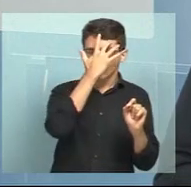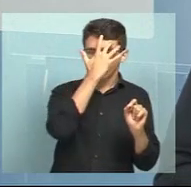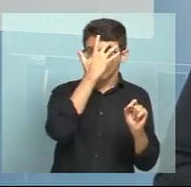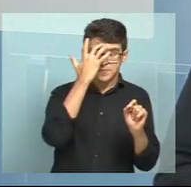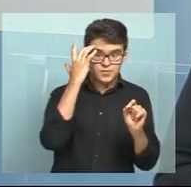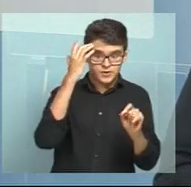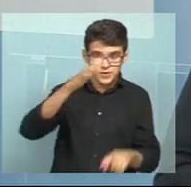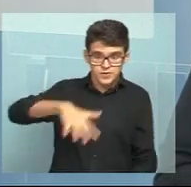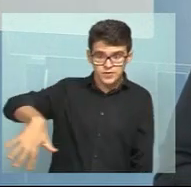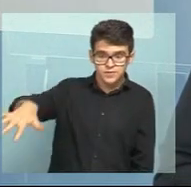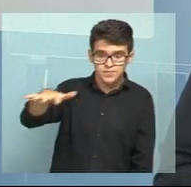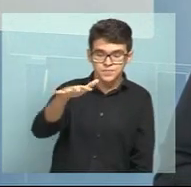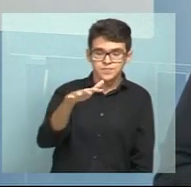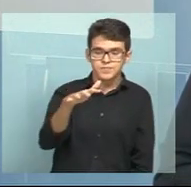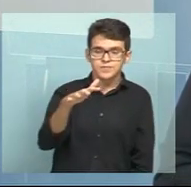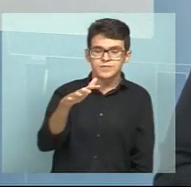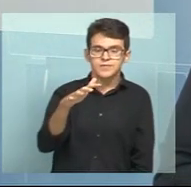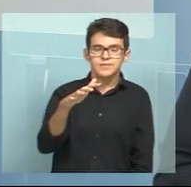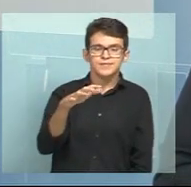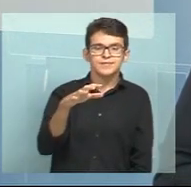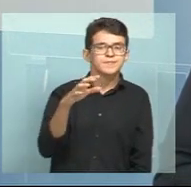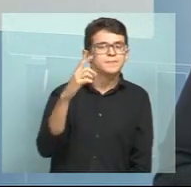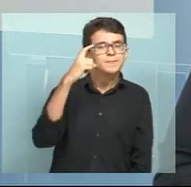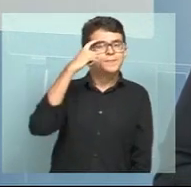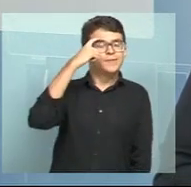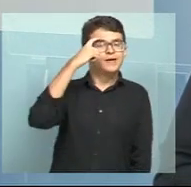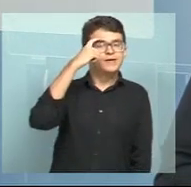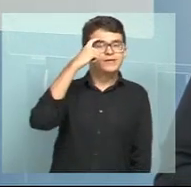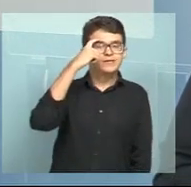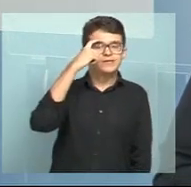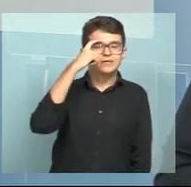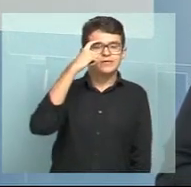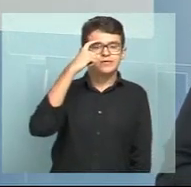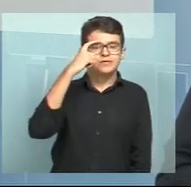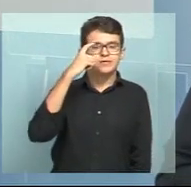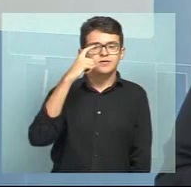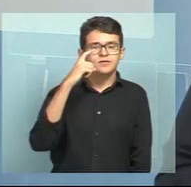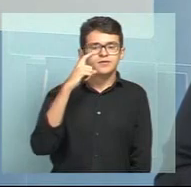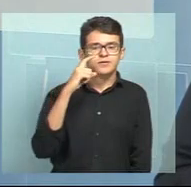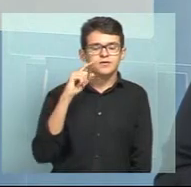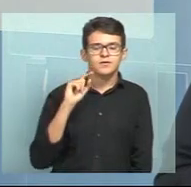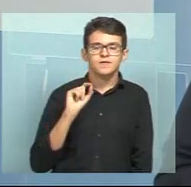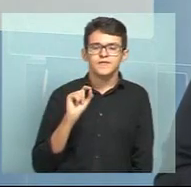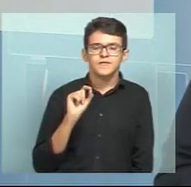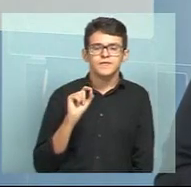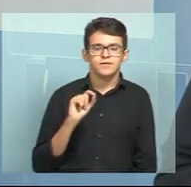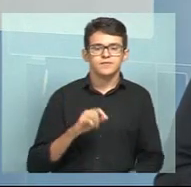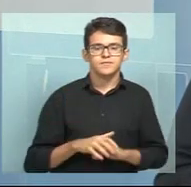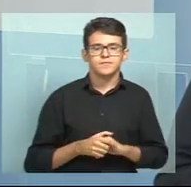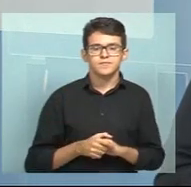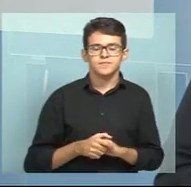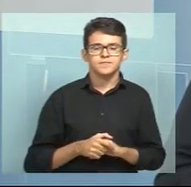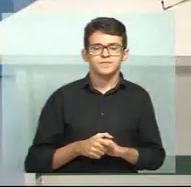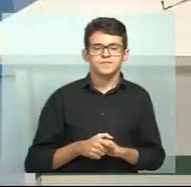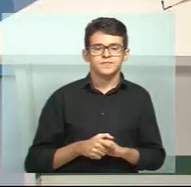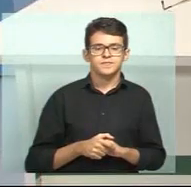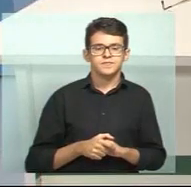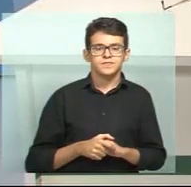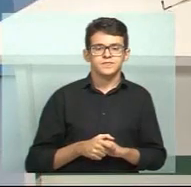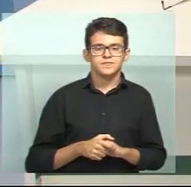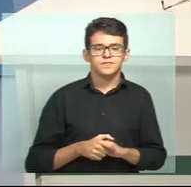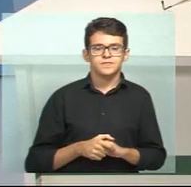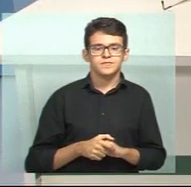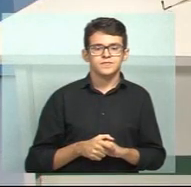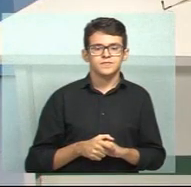de novo, é importante ressaltar isso no julgamento, item por item do que aconteceu, né, Luiz? Sem dúvida. O